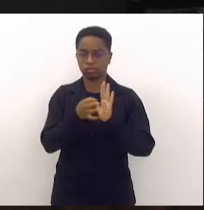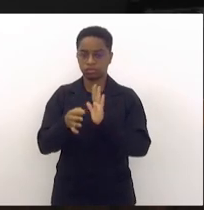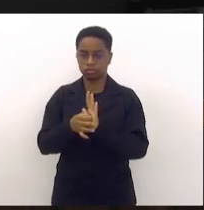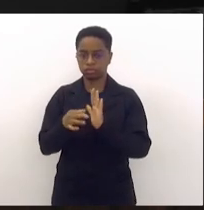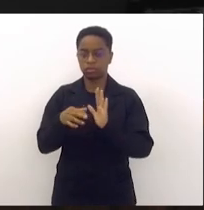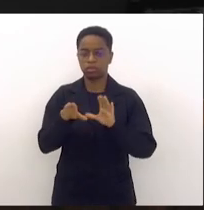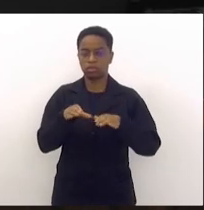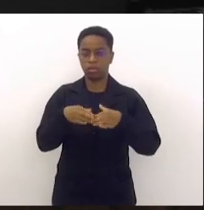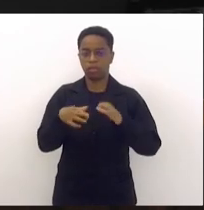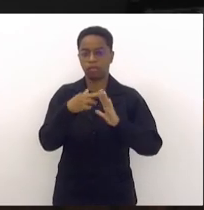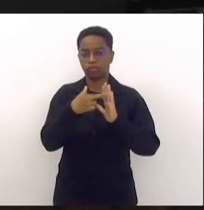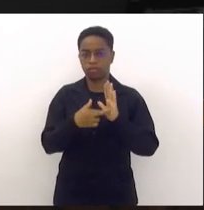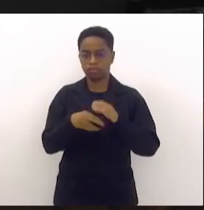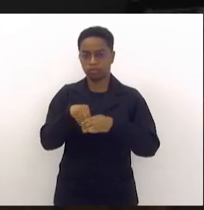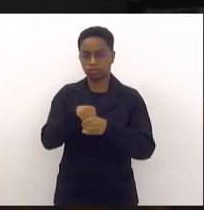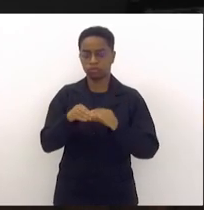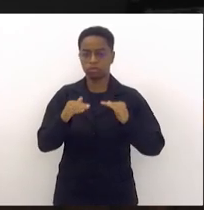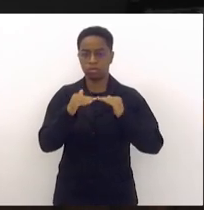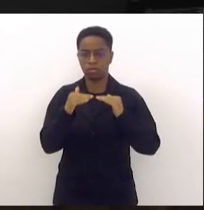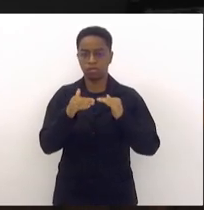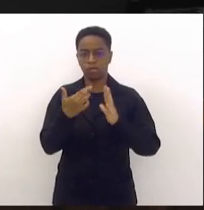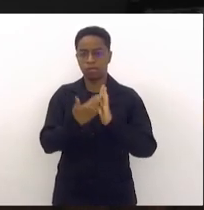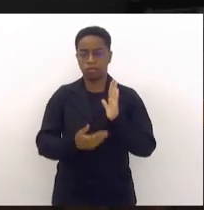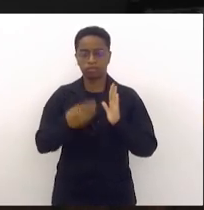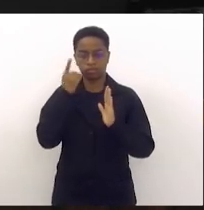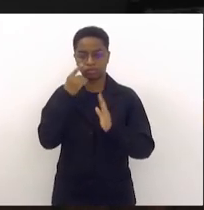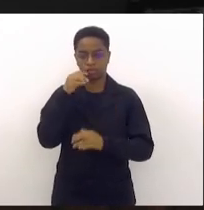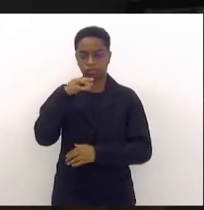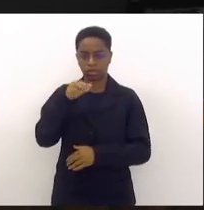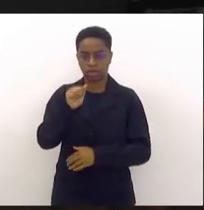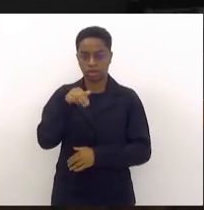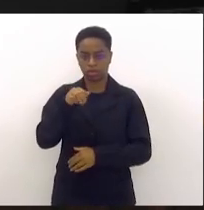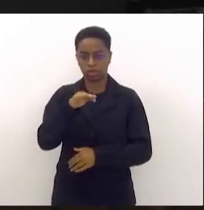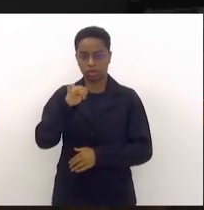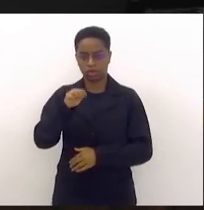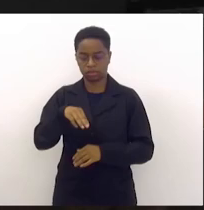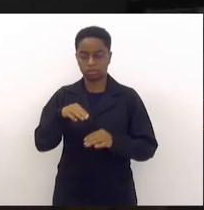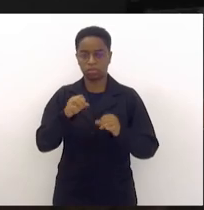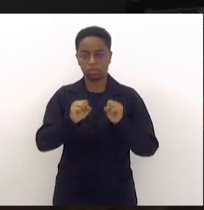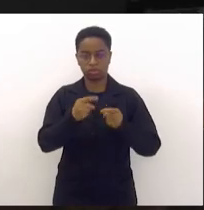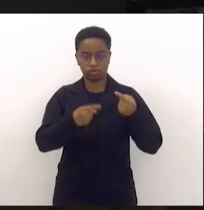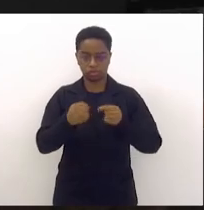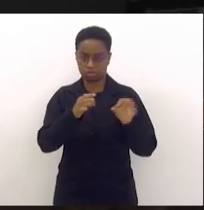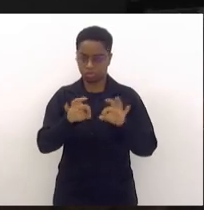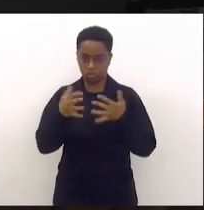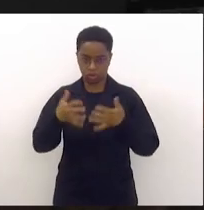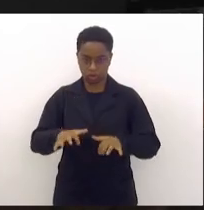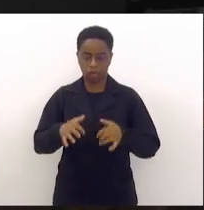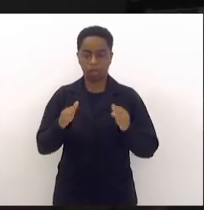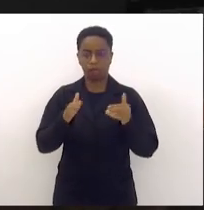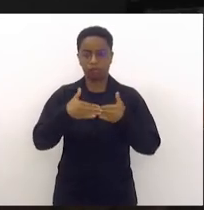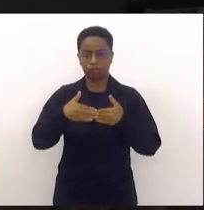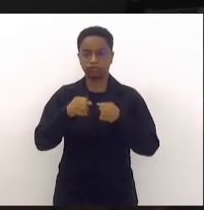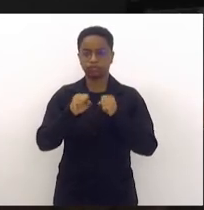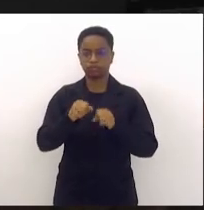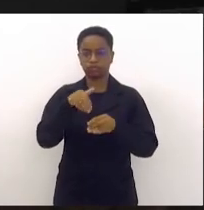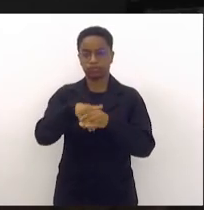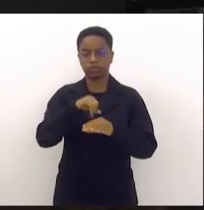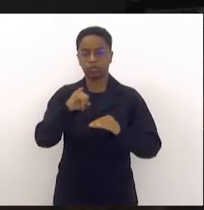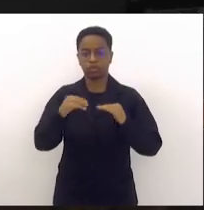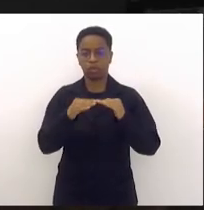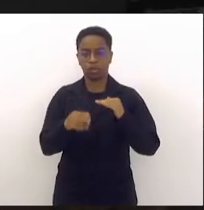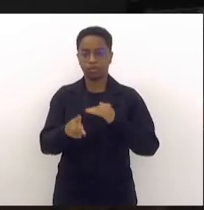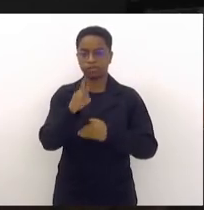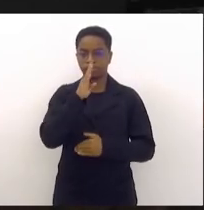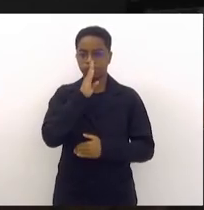proposições externas, favorável. Relator, deputado Rodrigo Amorim. Em discussão, não havendo quem queira discutir, encerrada a discussão. Em votação, os senhores que